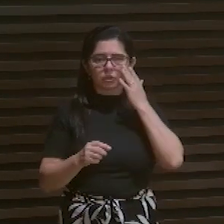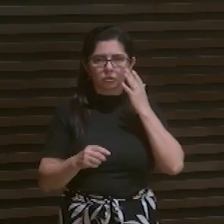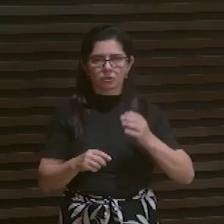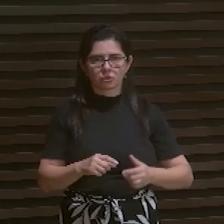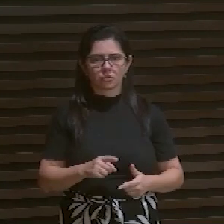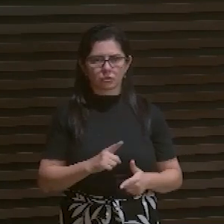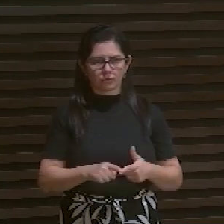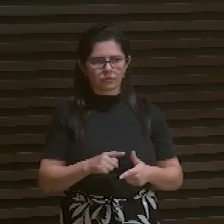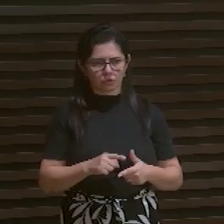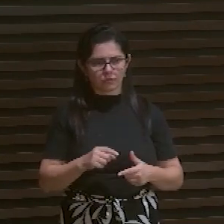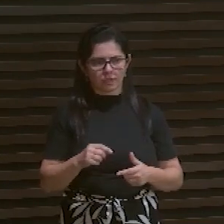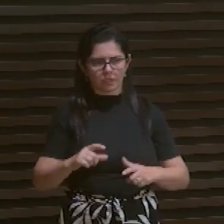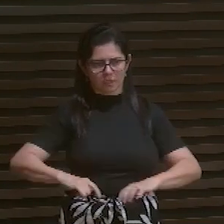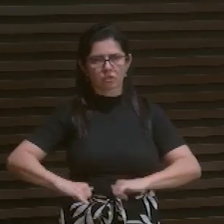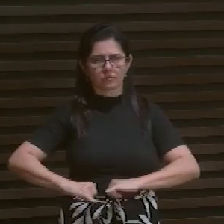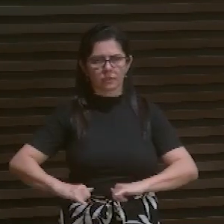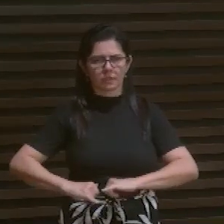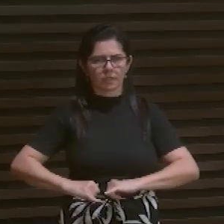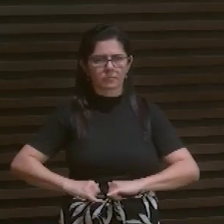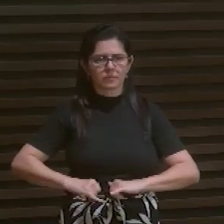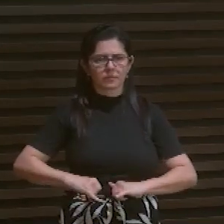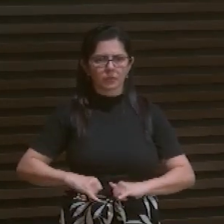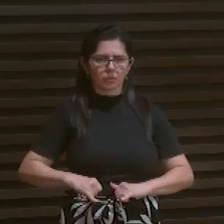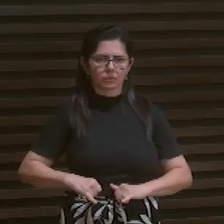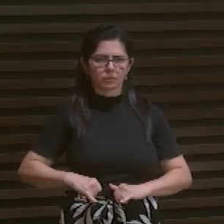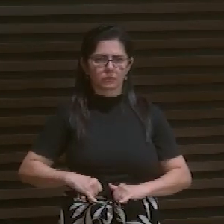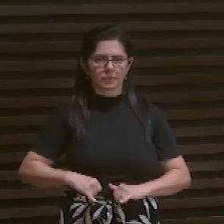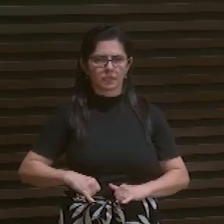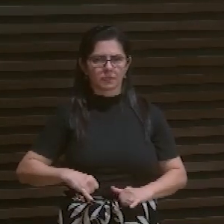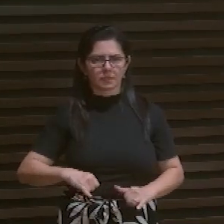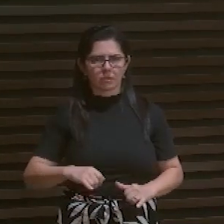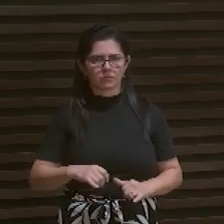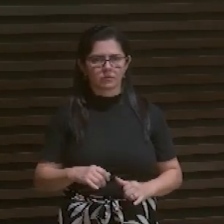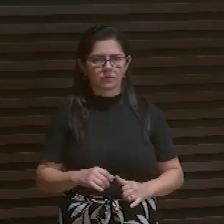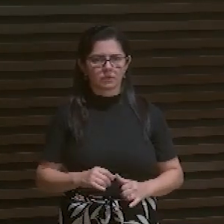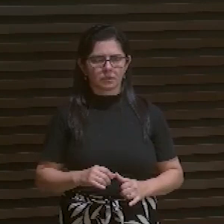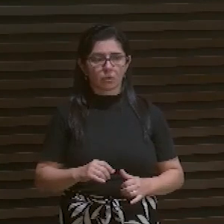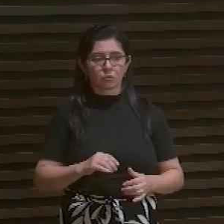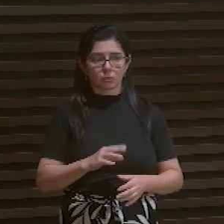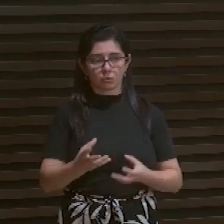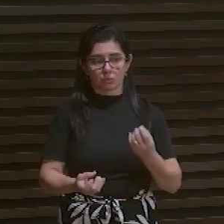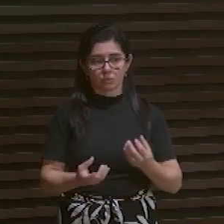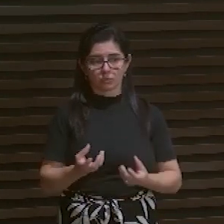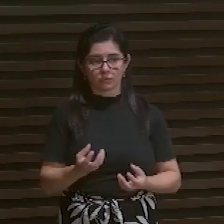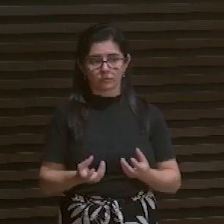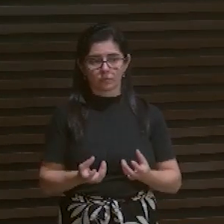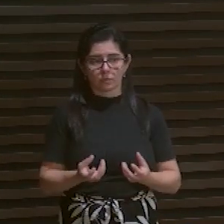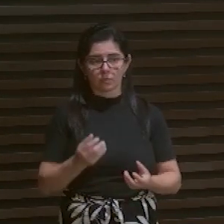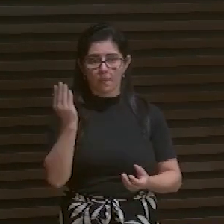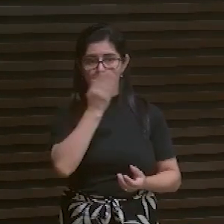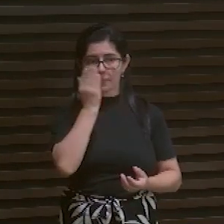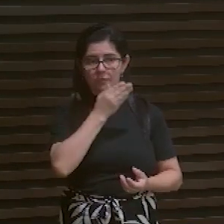tem a ver com a nossa salvação, pois coube a Cristo essa função. Porém, é esse fogo que testa nossas obras e mostra o que sobrará